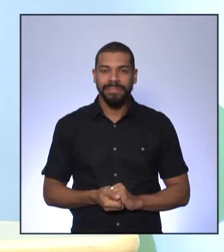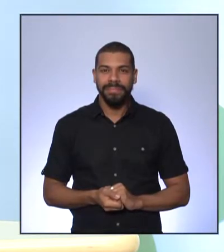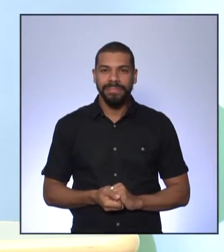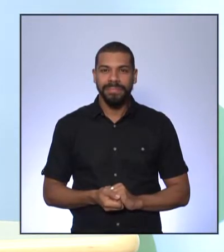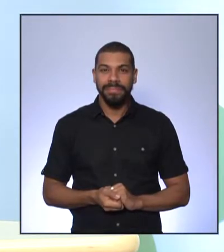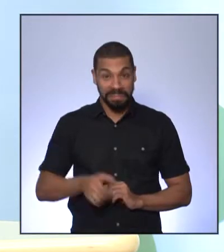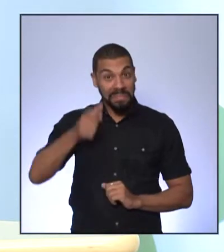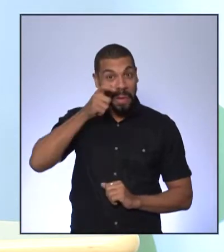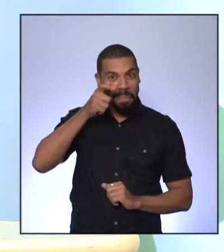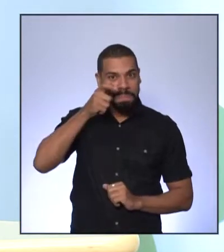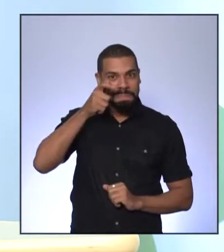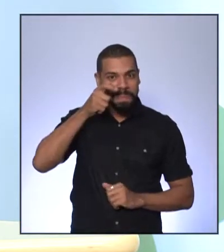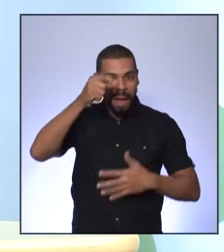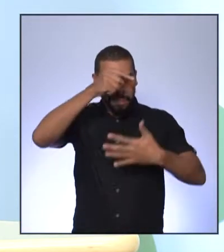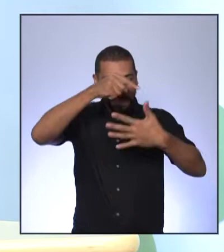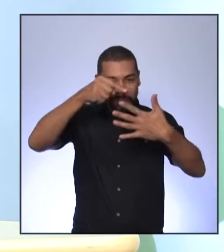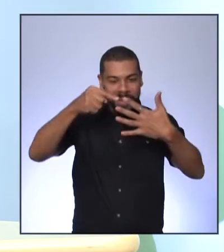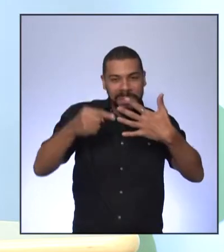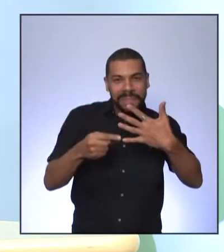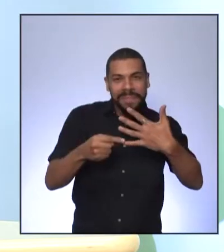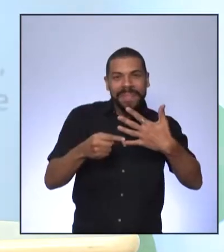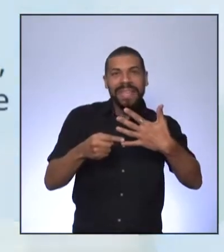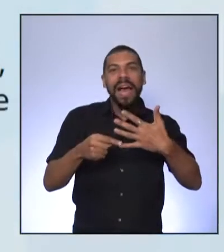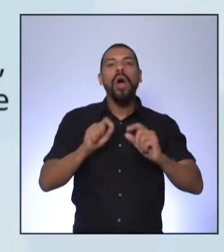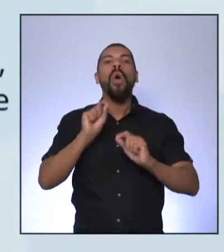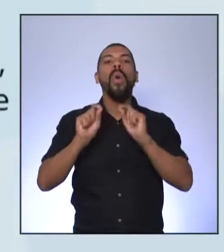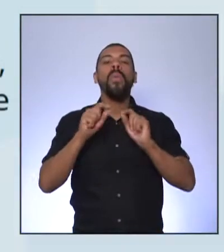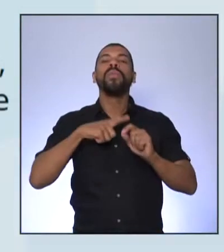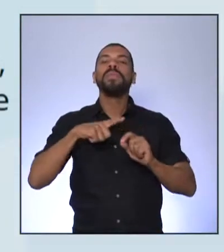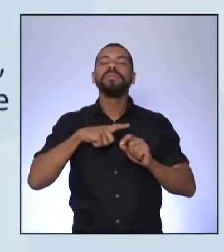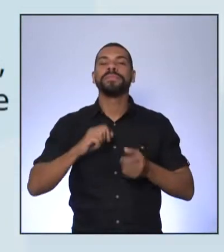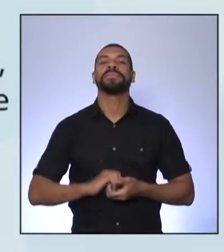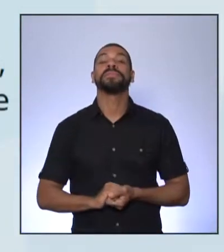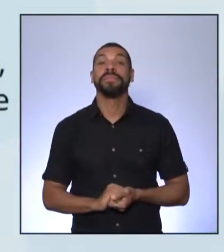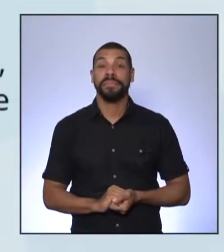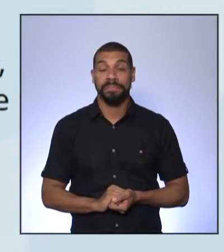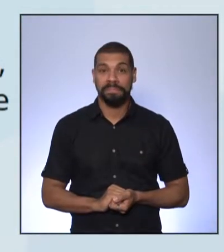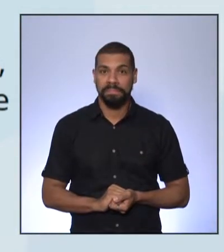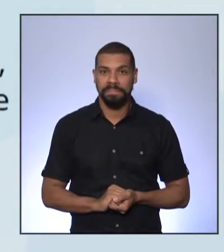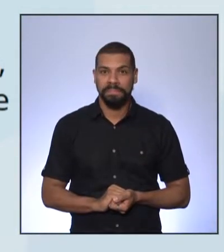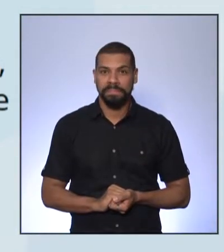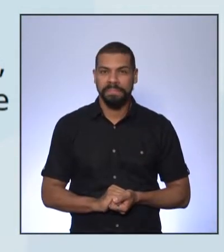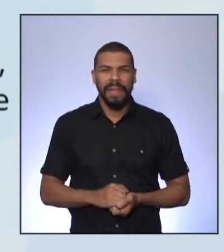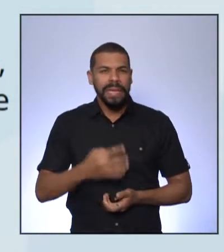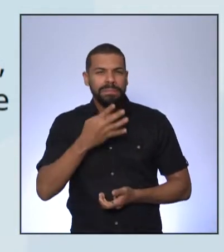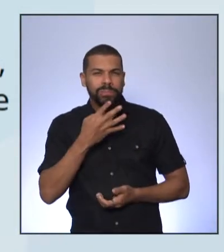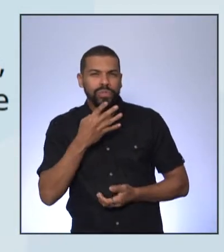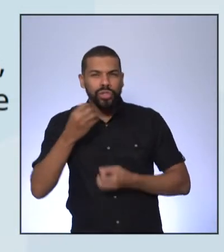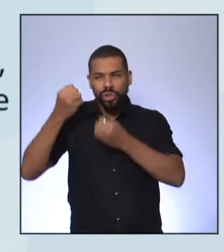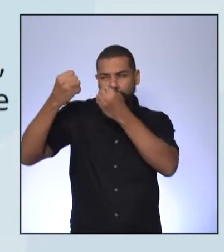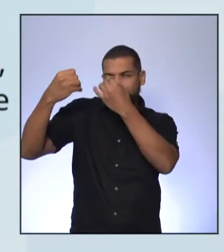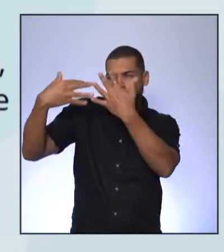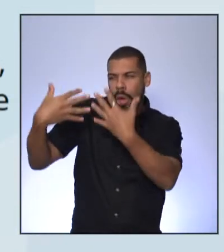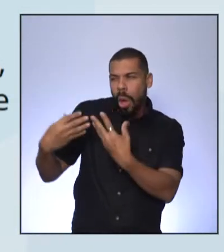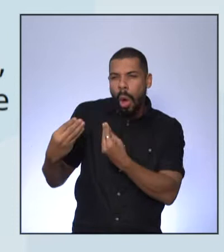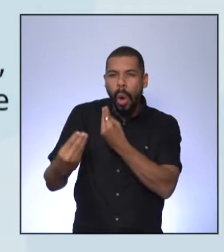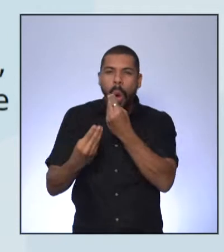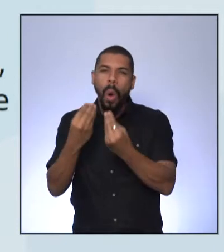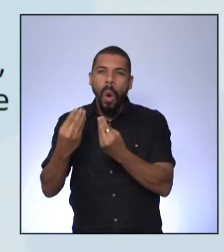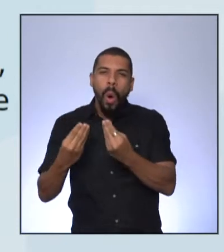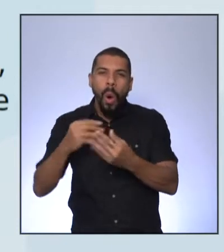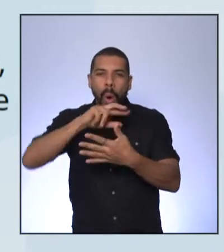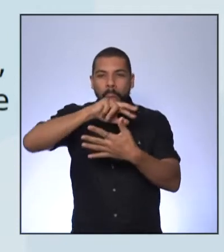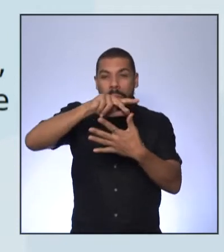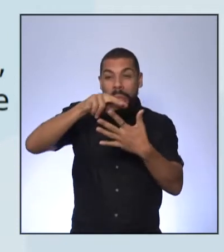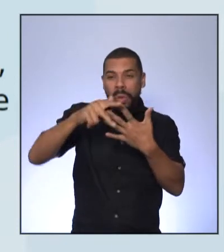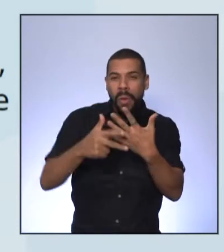Vamos ver as habilidades, então? Pessoal, as habilidades que vão ser trabalhadas hoje. Reconhecer e explicar como funcionam as